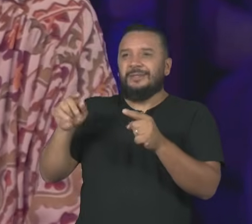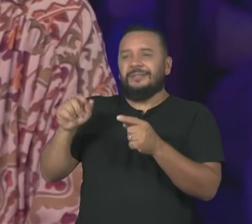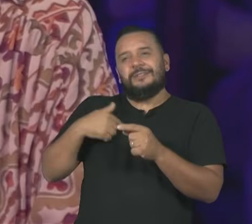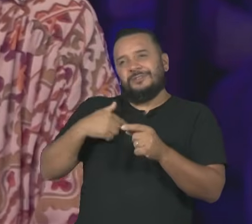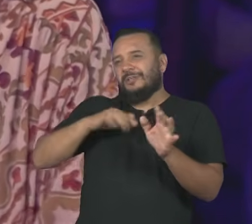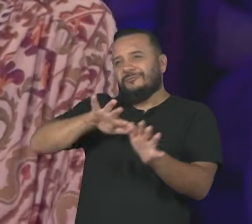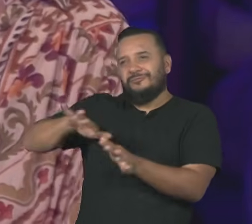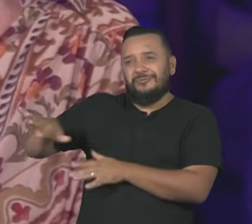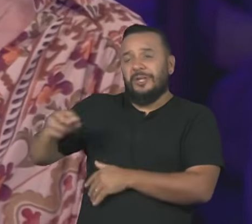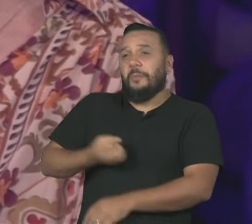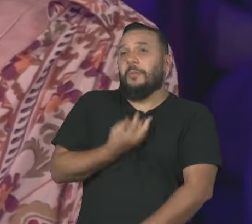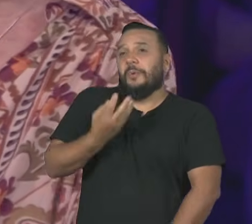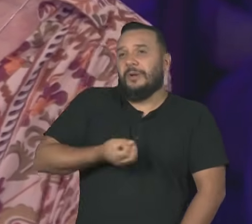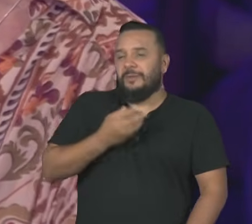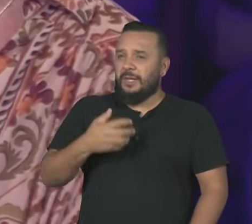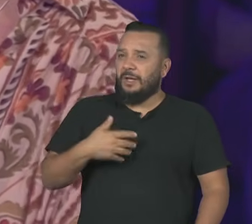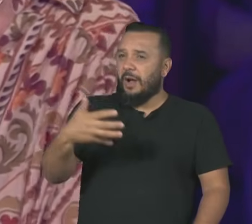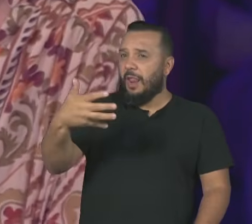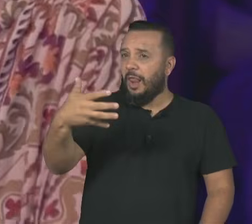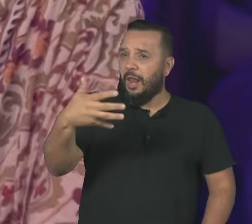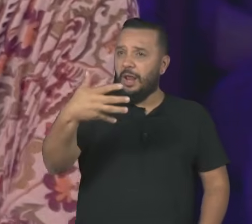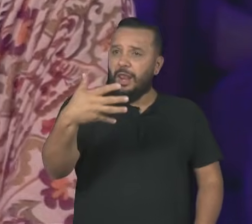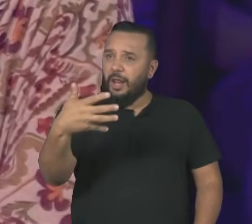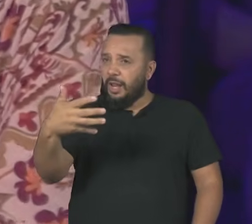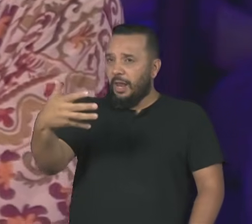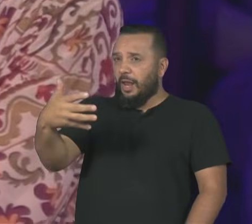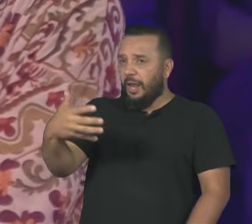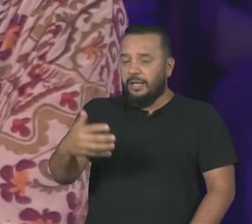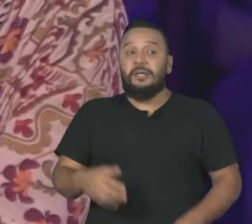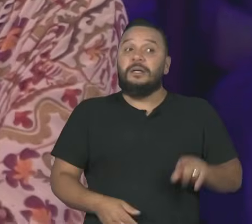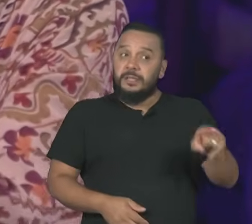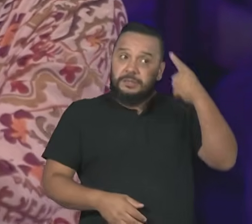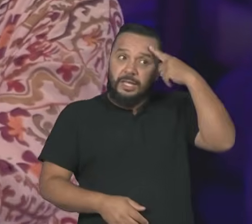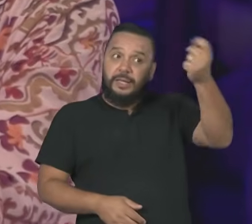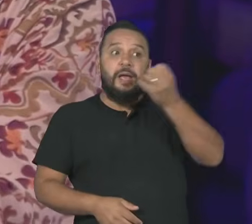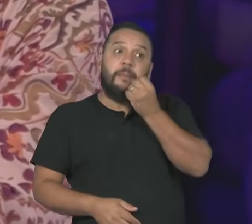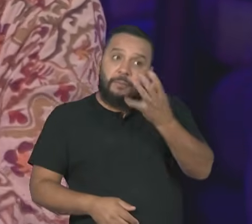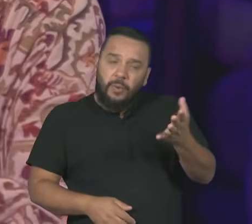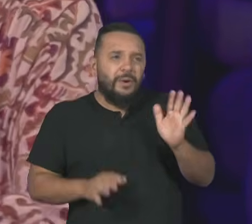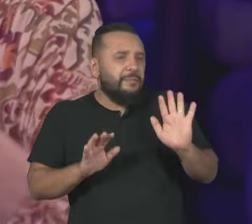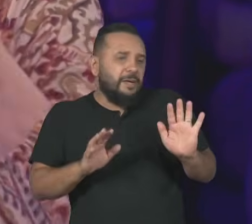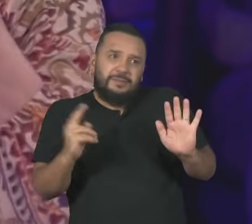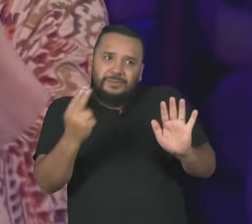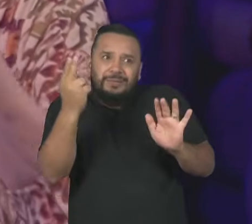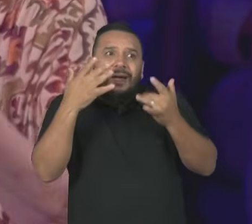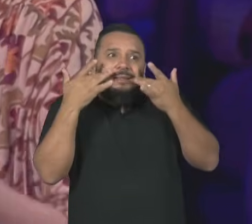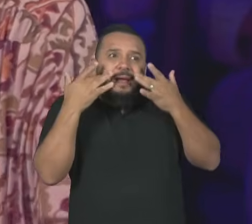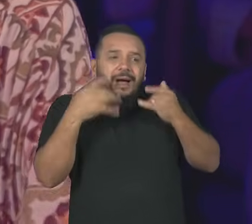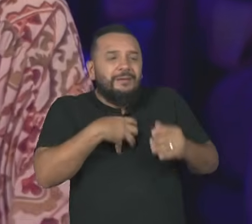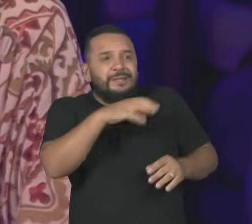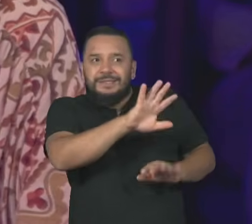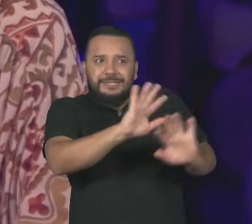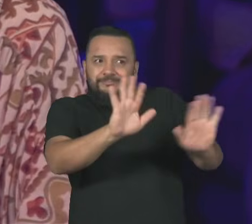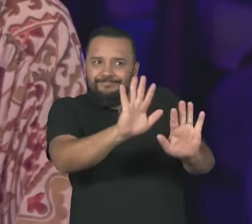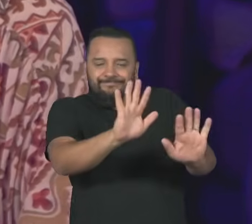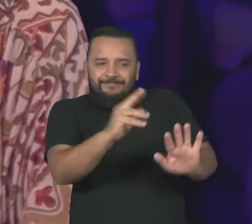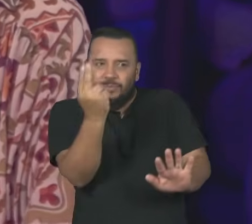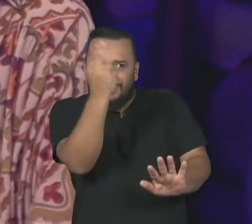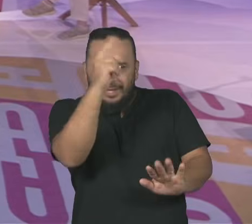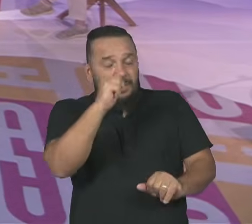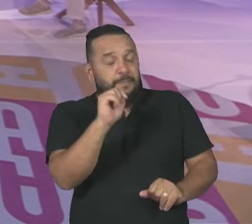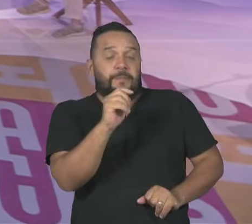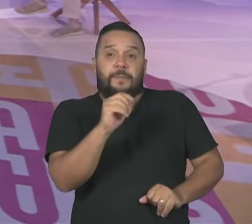poema. Ele falou, essa ideia é muito boa, mas a gente não pode fazer um espetáculo assim. Veio, então, a